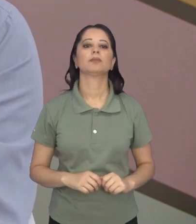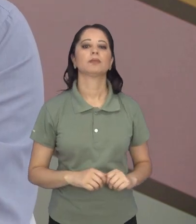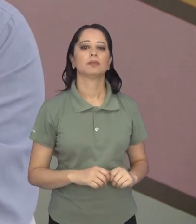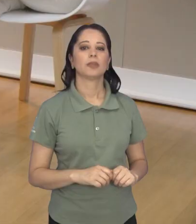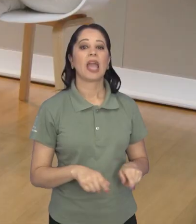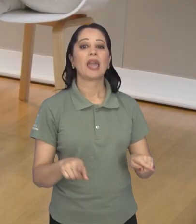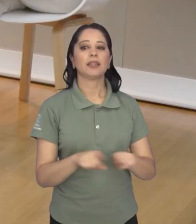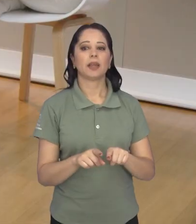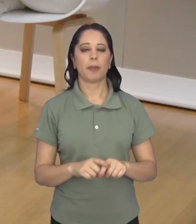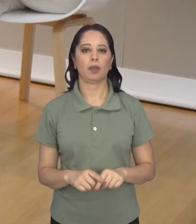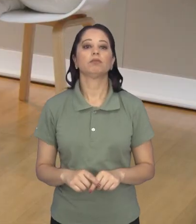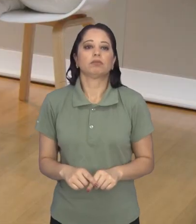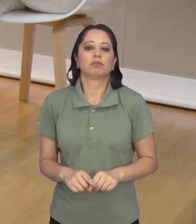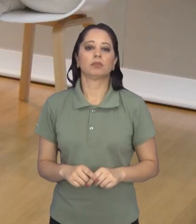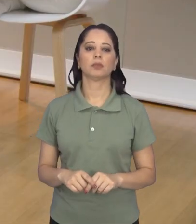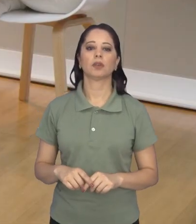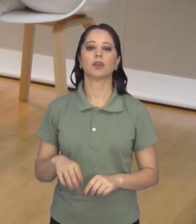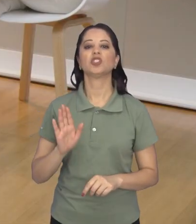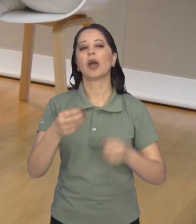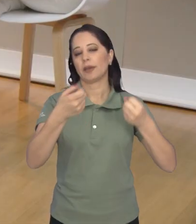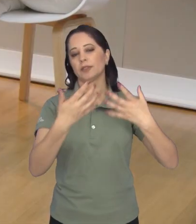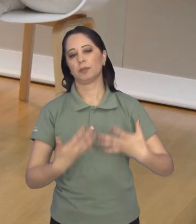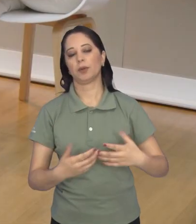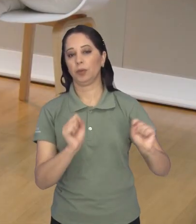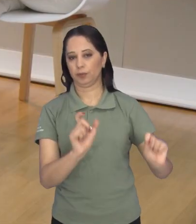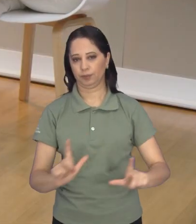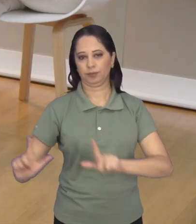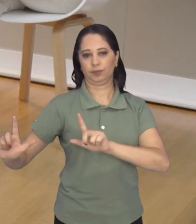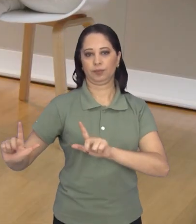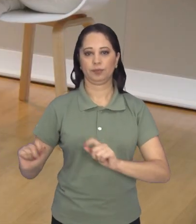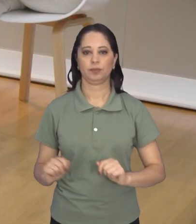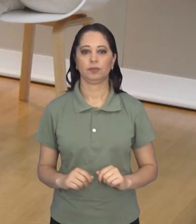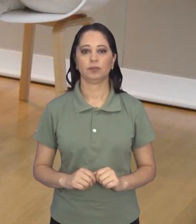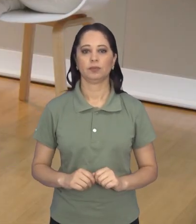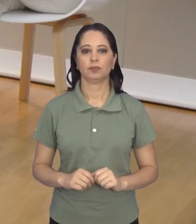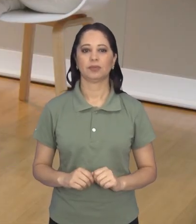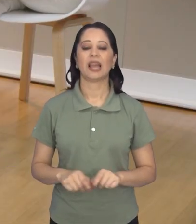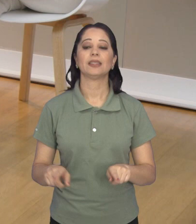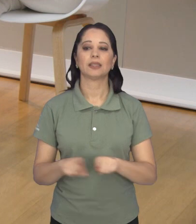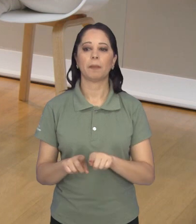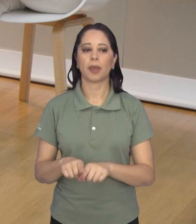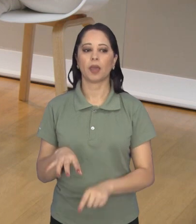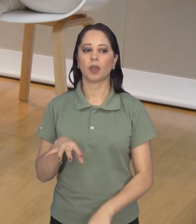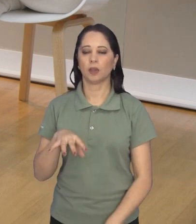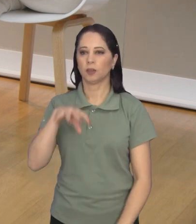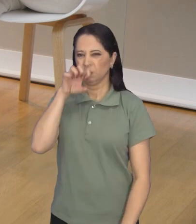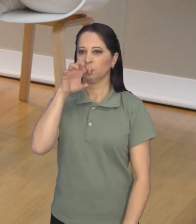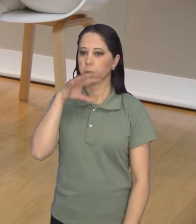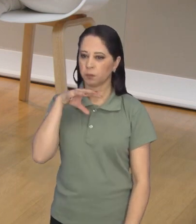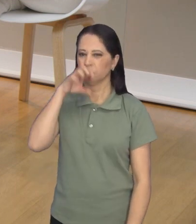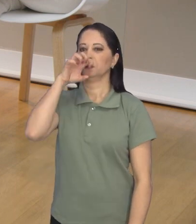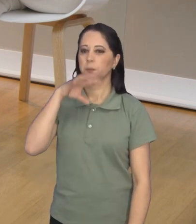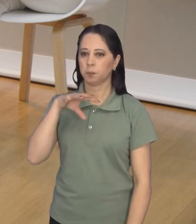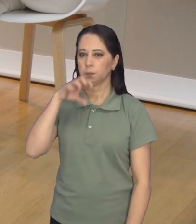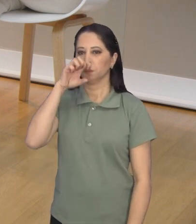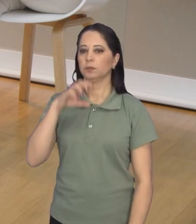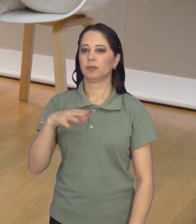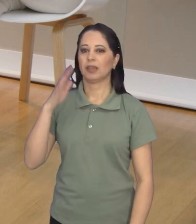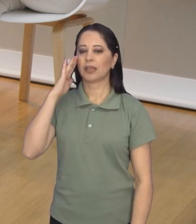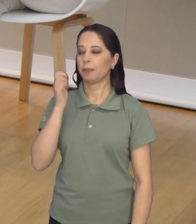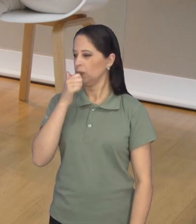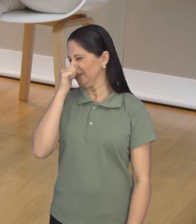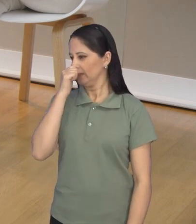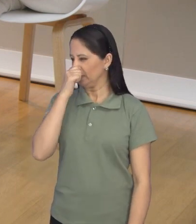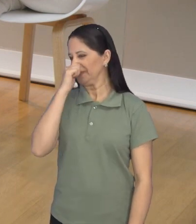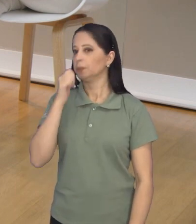para a gente considerar como tique. Balançar os ombros, Sim. né? Balançar, Já falamos, vamos para a chacoalhar. próxima, por favor. Fungada. Sim, é muito comum. Dê um exemplo. Fungada